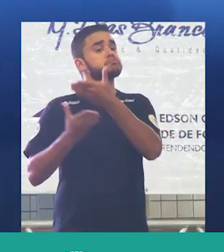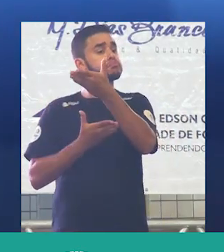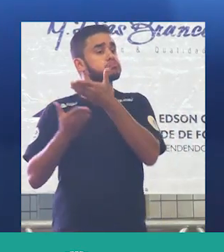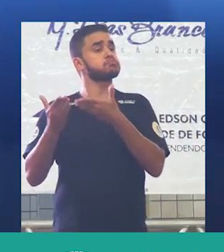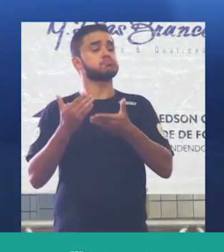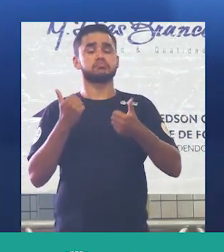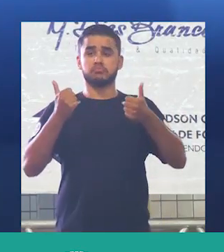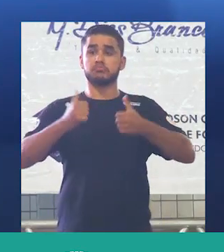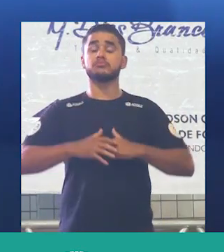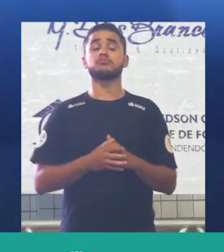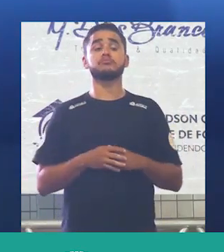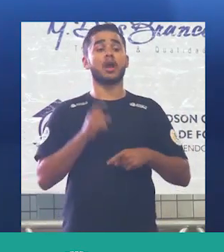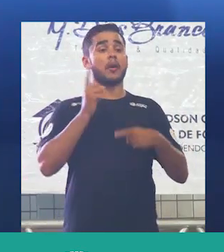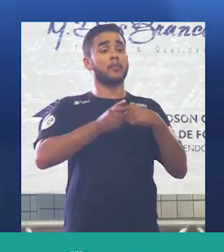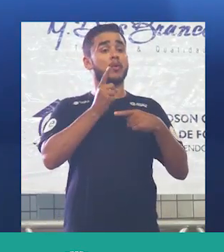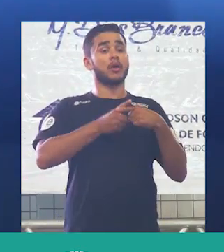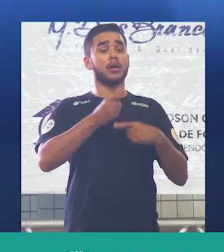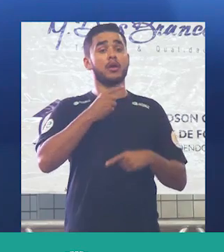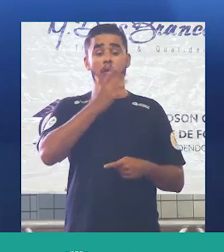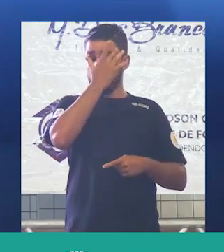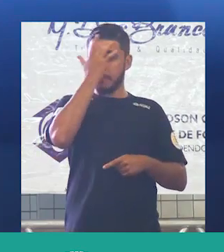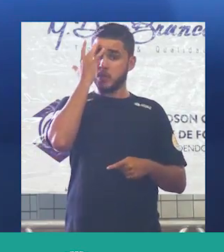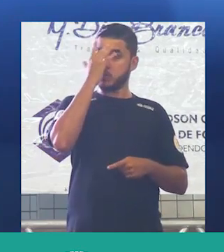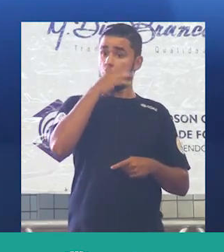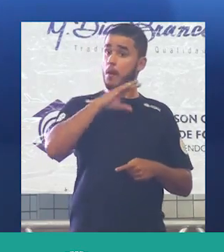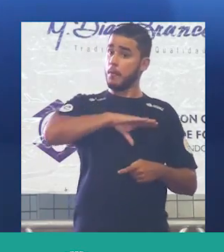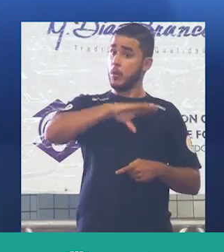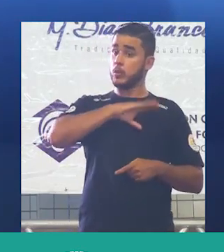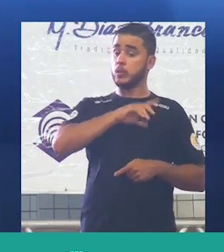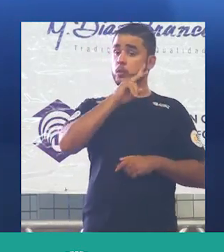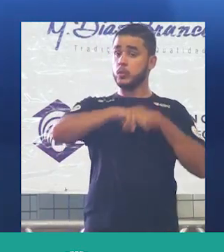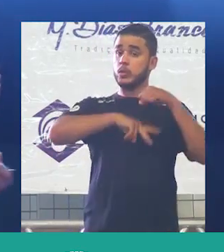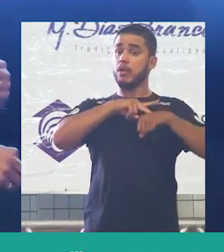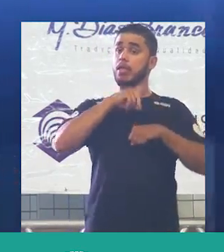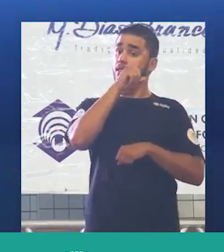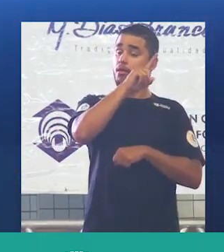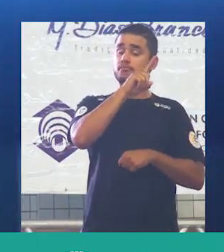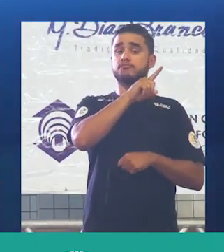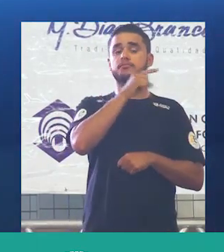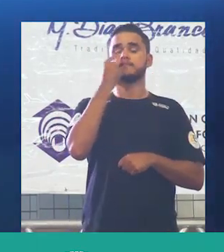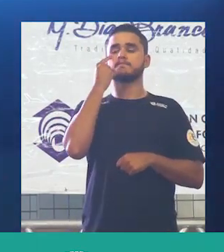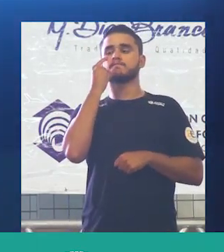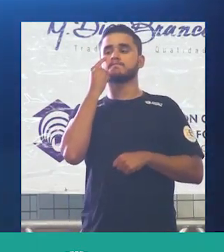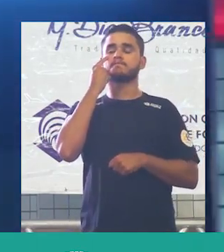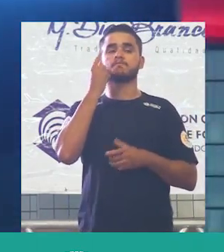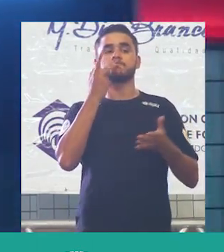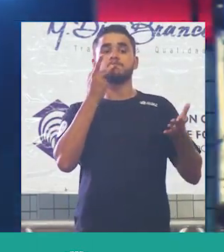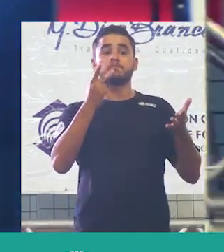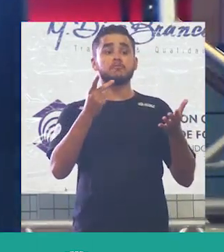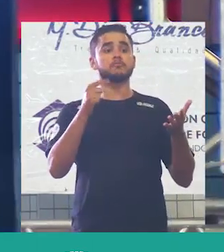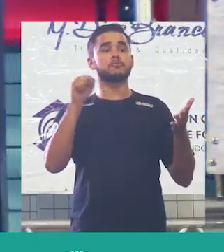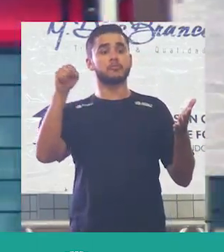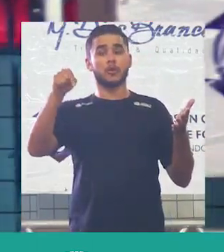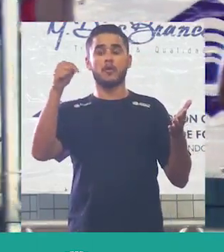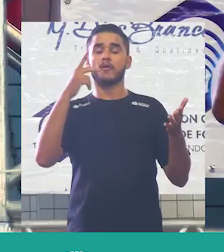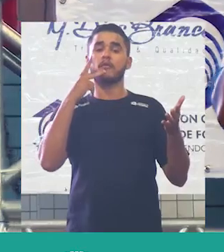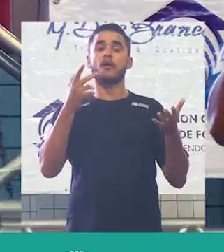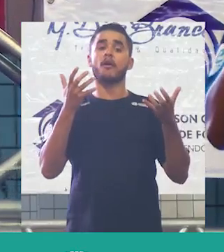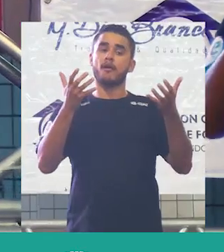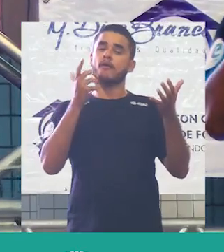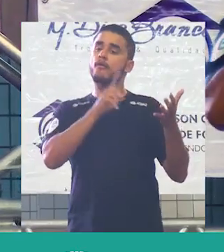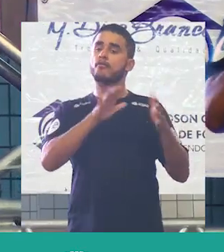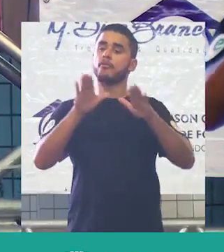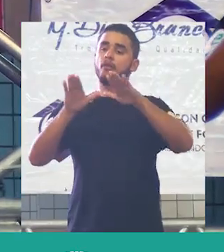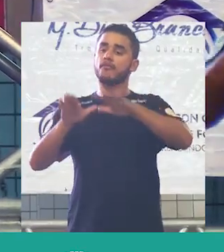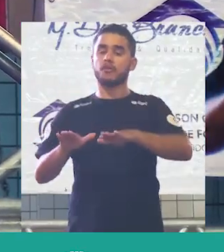amistoso graças à ação dos portugueses. Os portugueses vieram para cá, estabeleceram